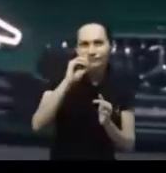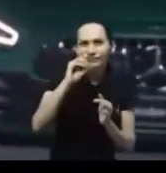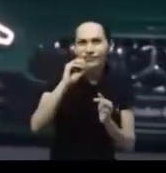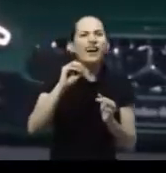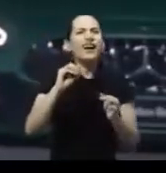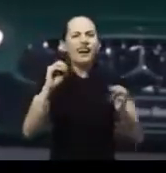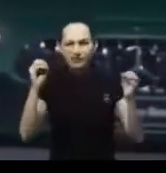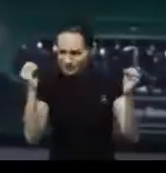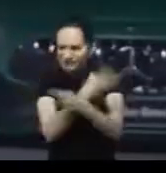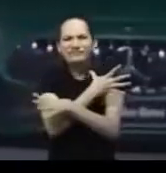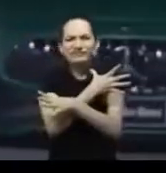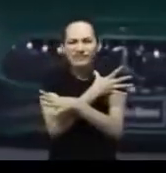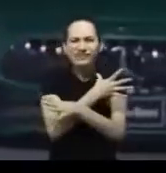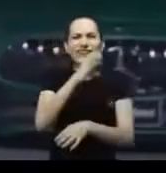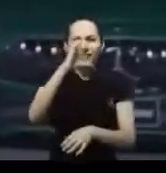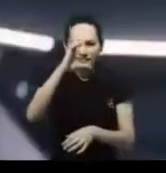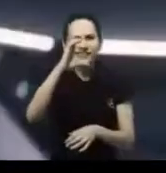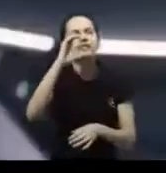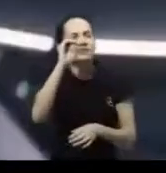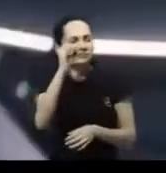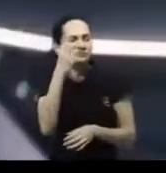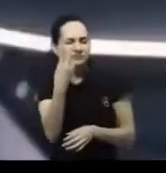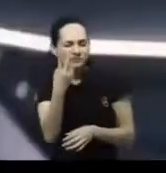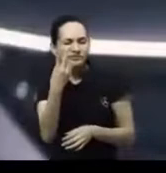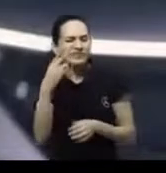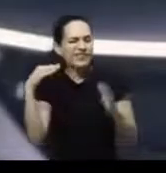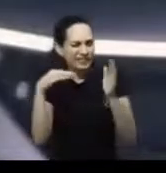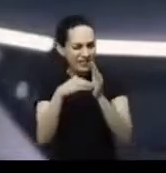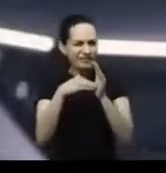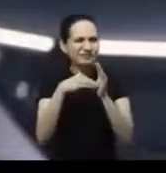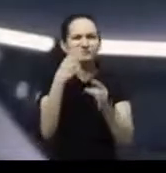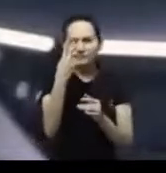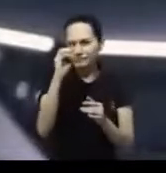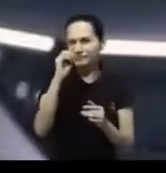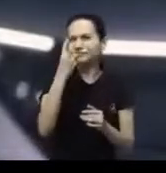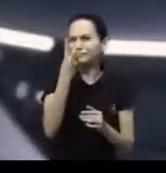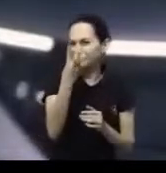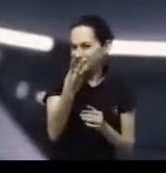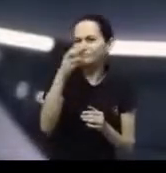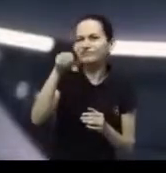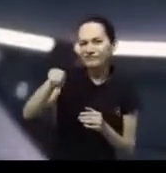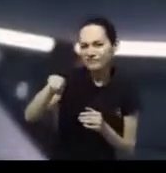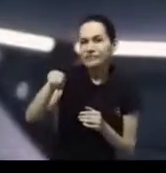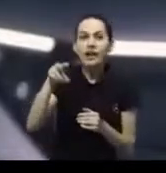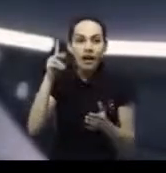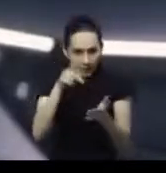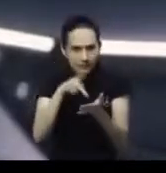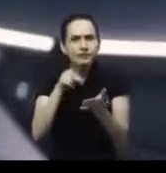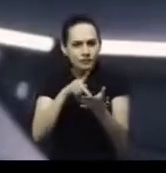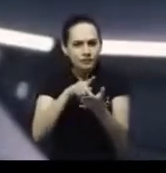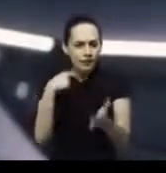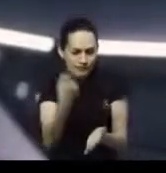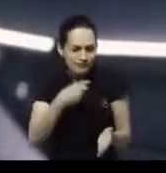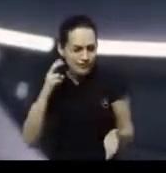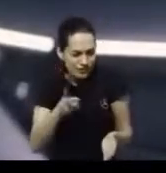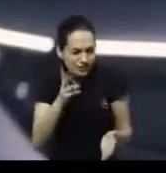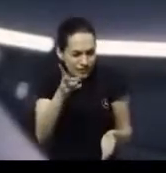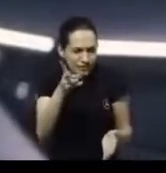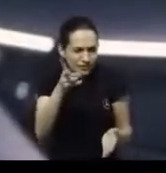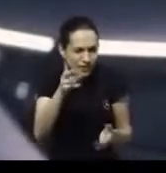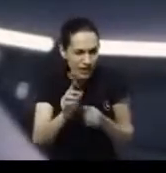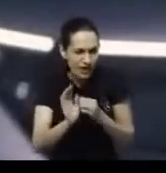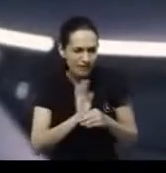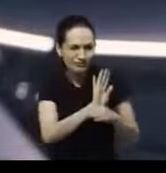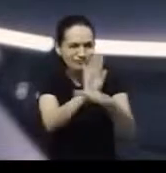da emissão de CO2 até 2039 tem uma certeza que continuaremos a contribuir para o sucesso da marca